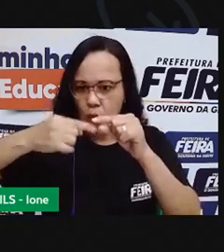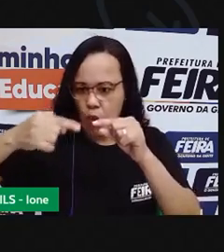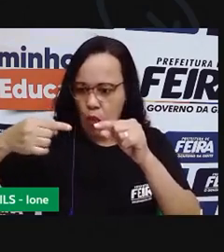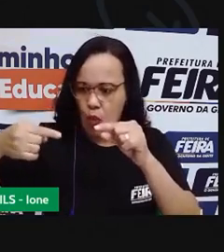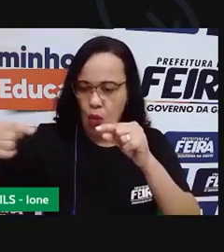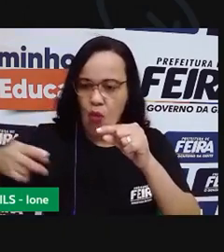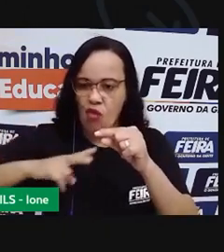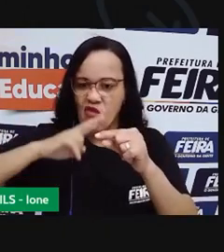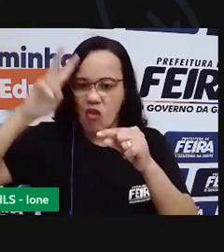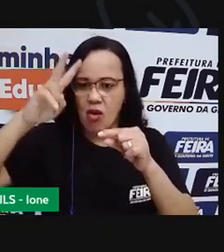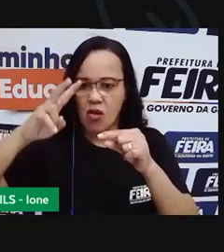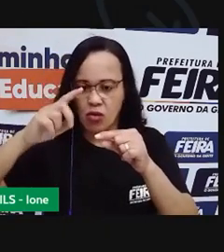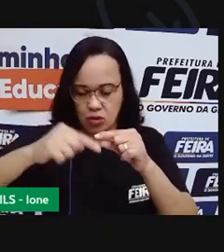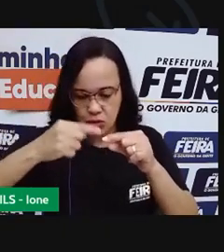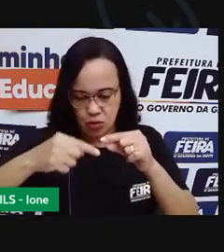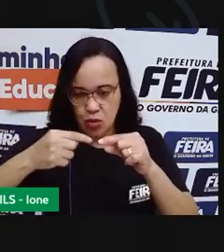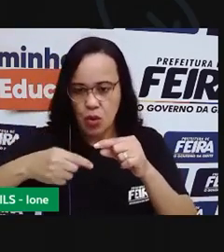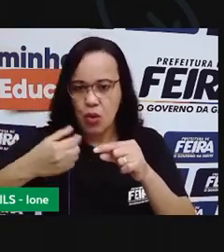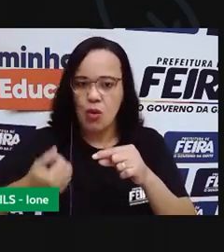aqui.